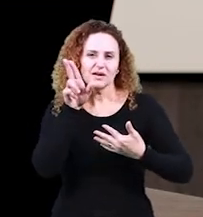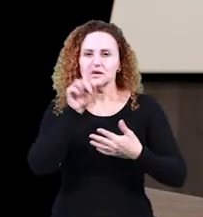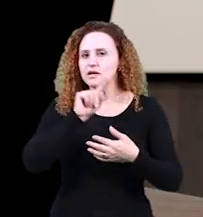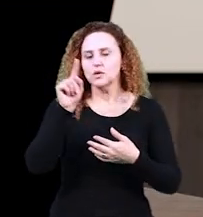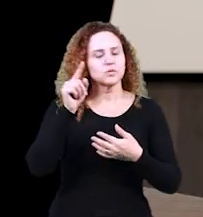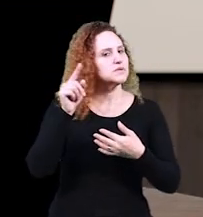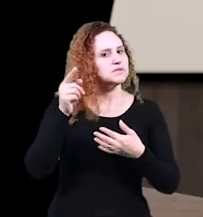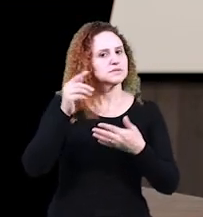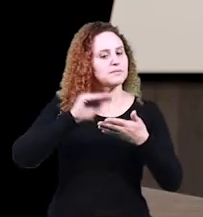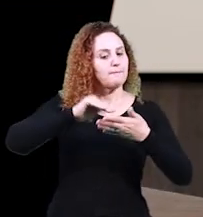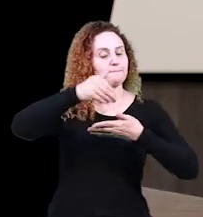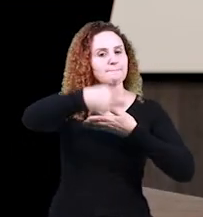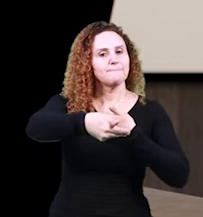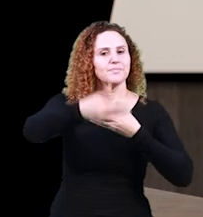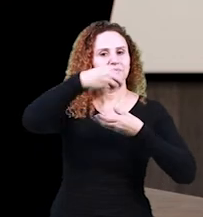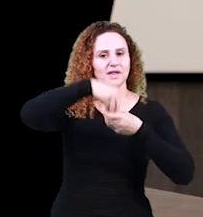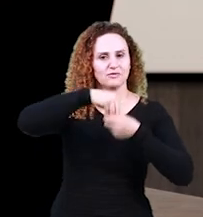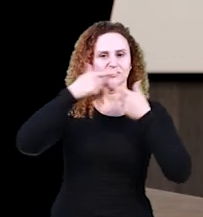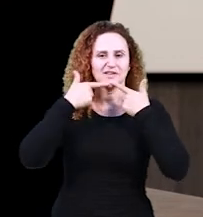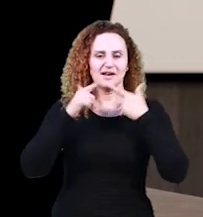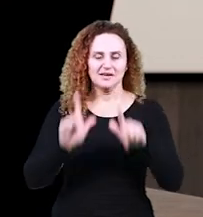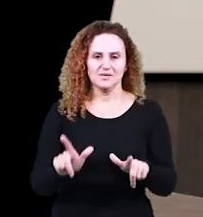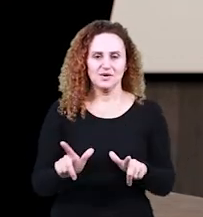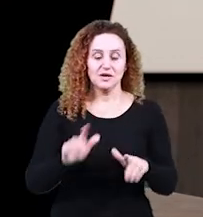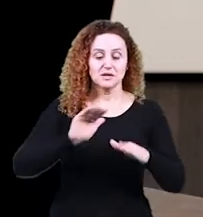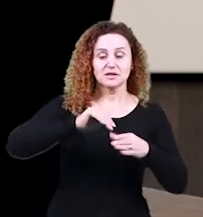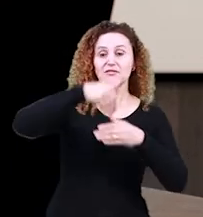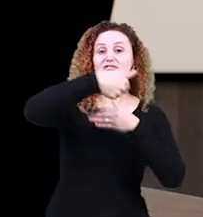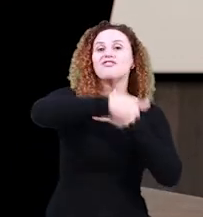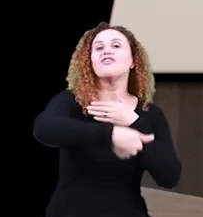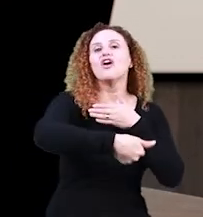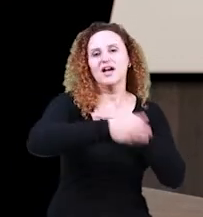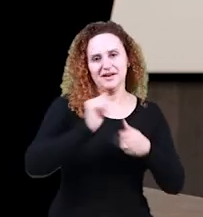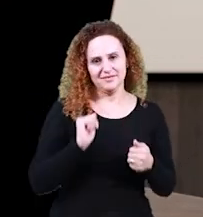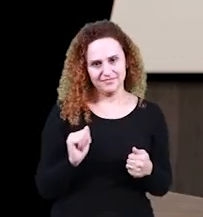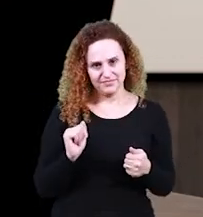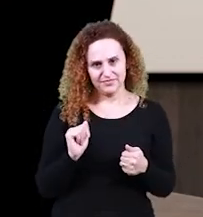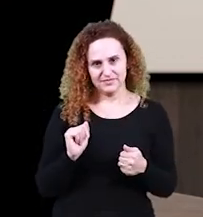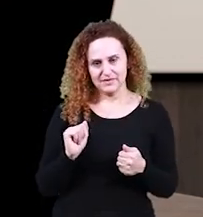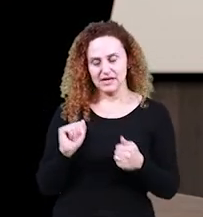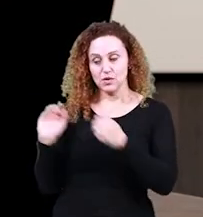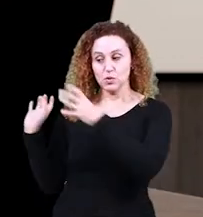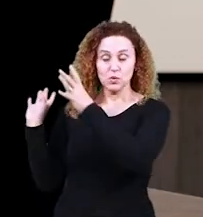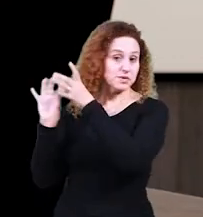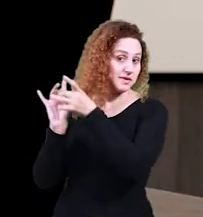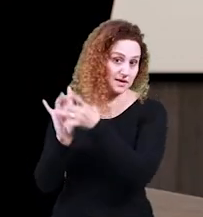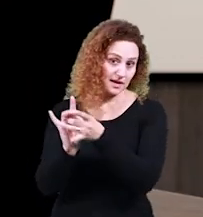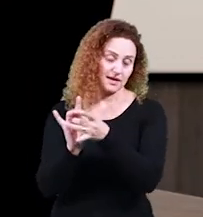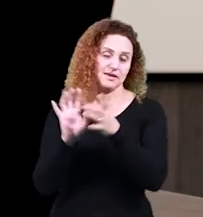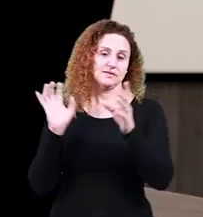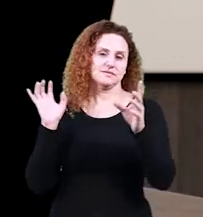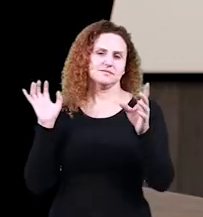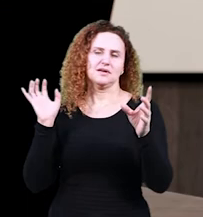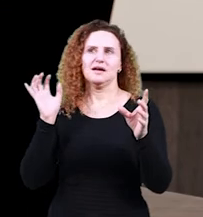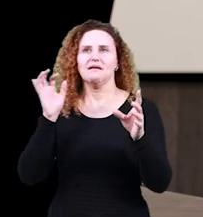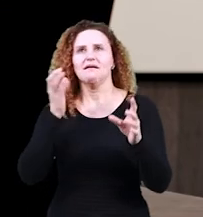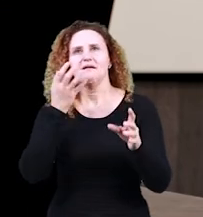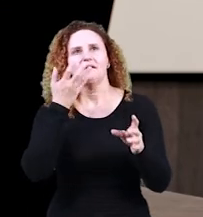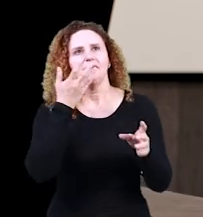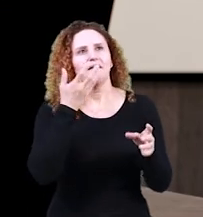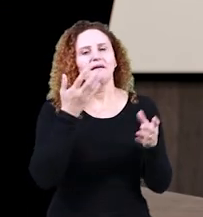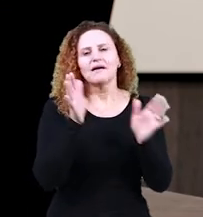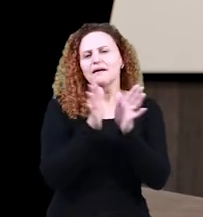do campo da língua mas que afetam a o uso da mesma por exemplo a classe